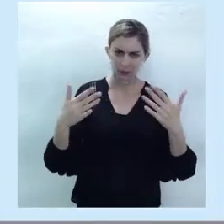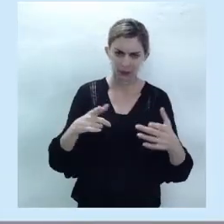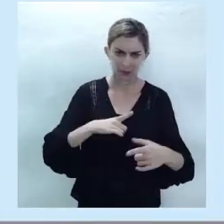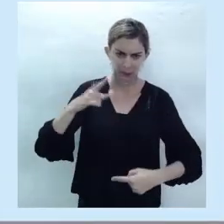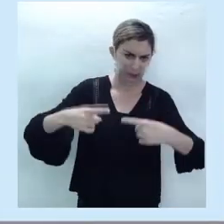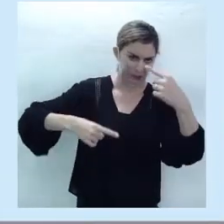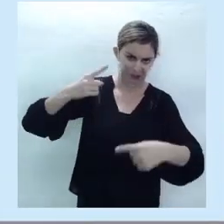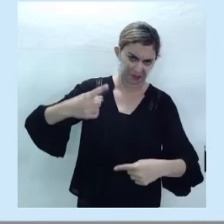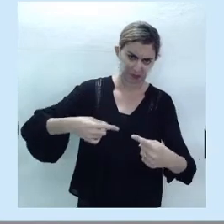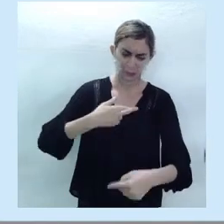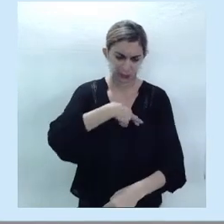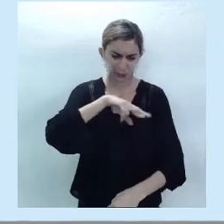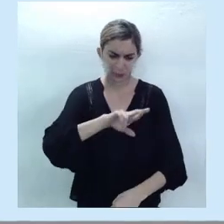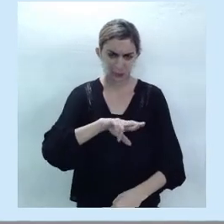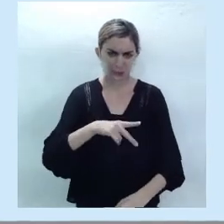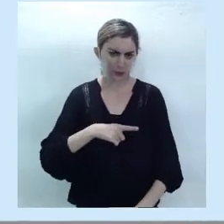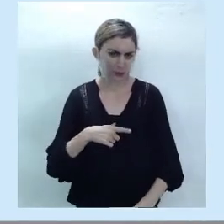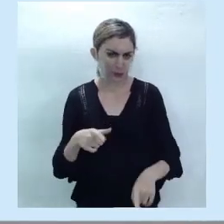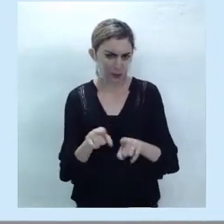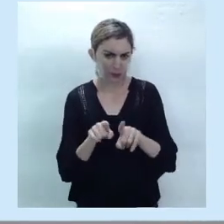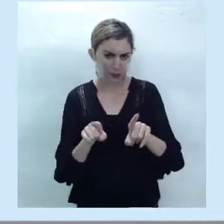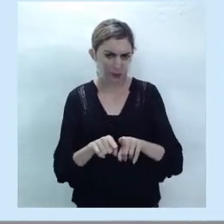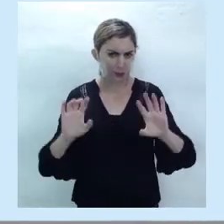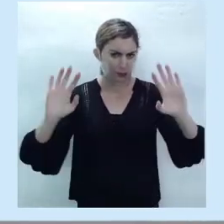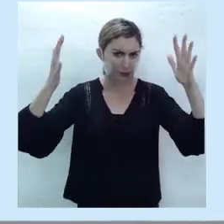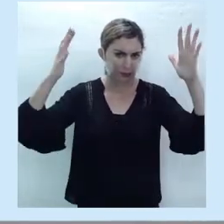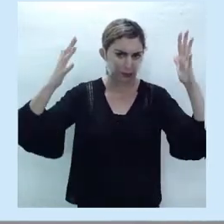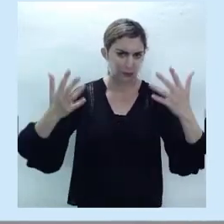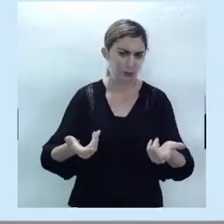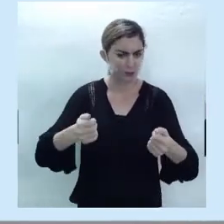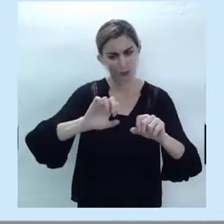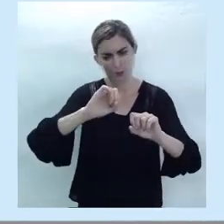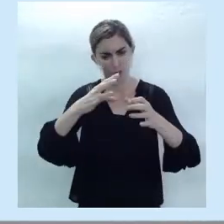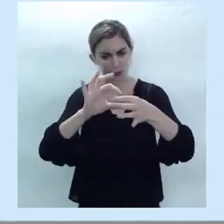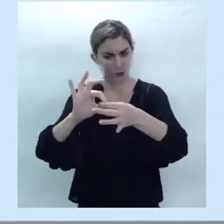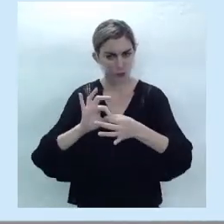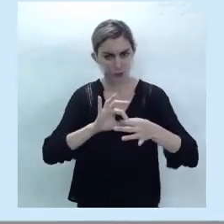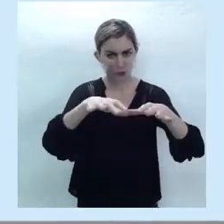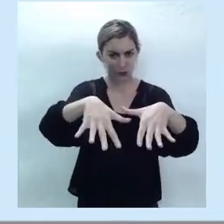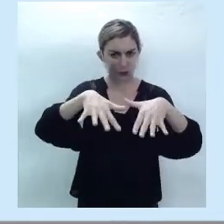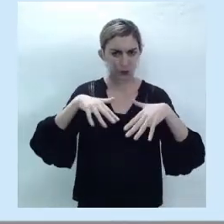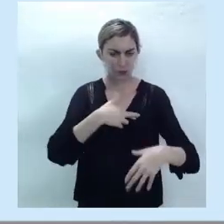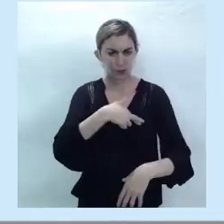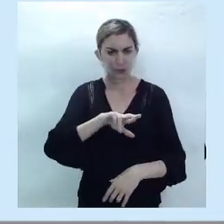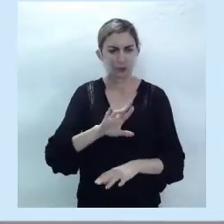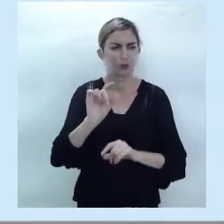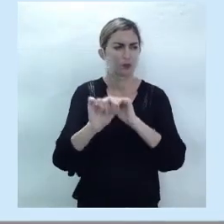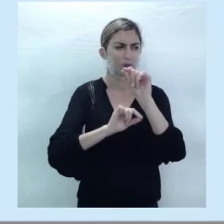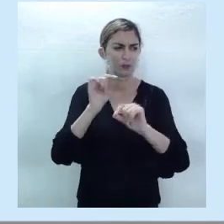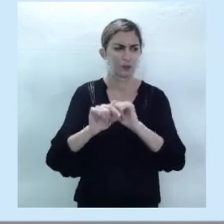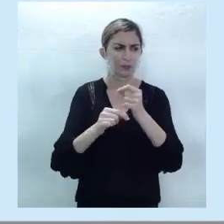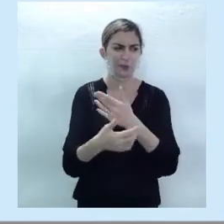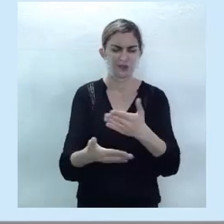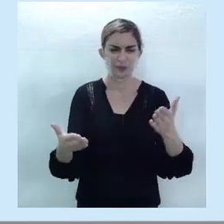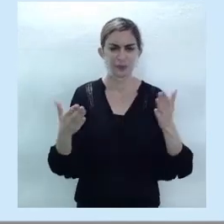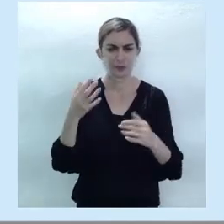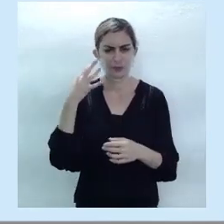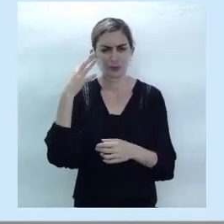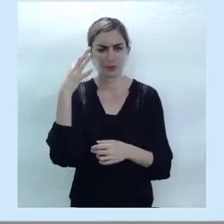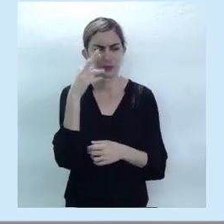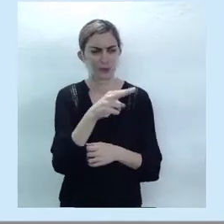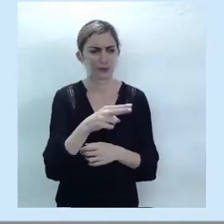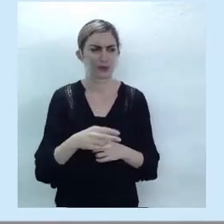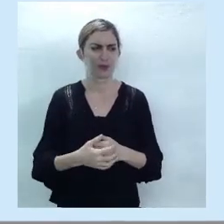há conflitos religiosos e há também celebrações ecumênicas. E o que é uma celebração ecumênica? Certo? Olhando